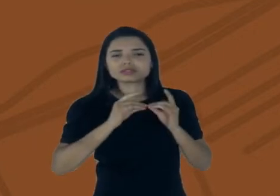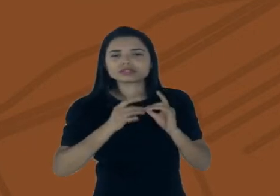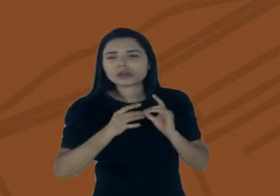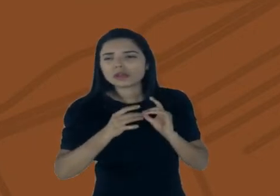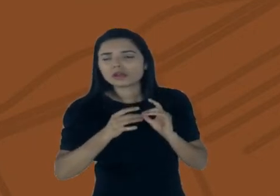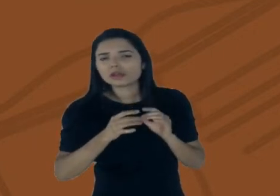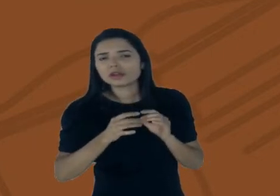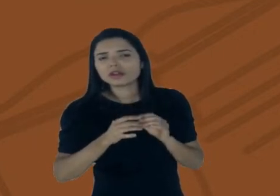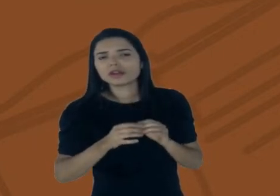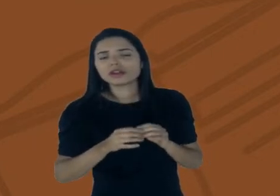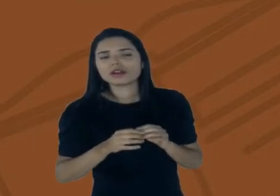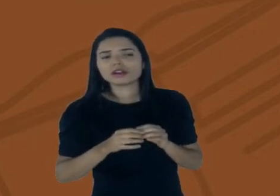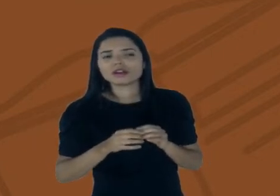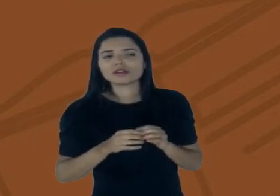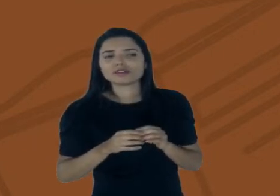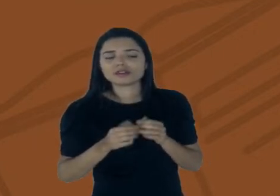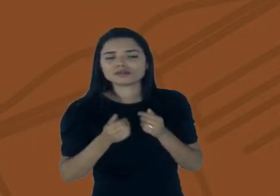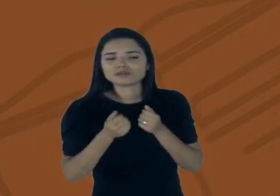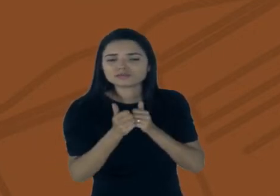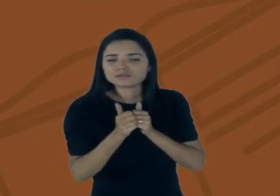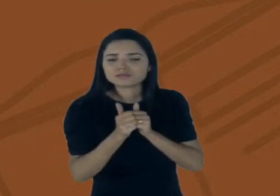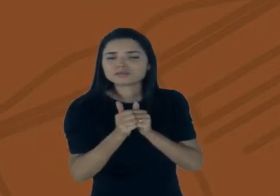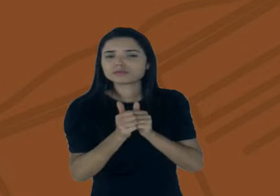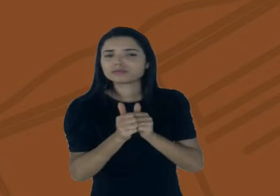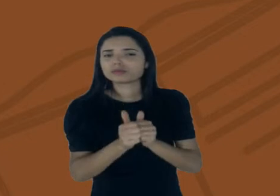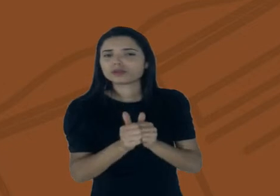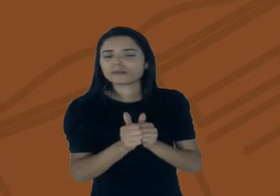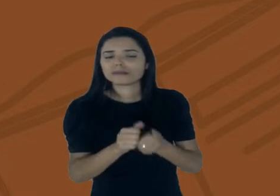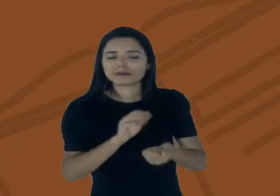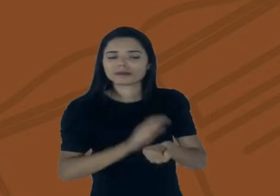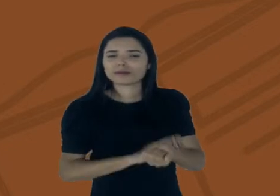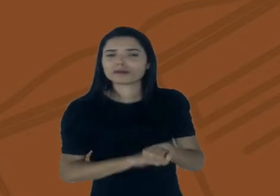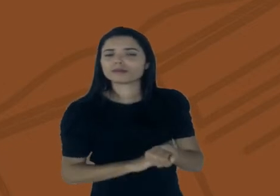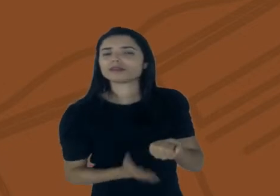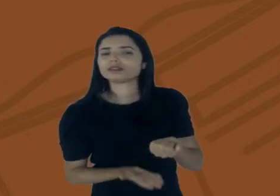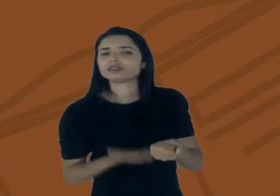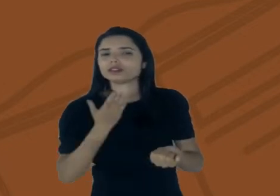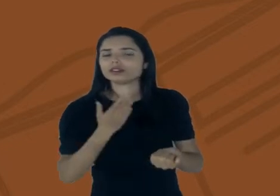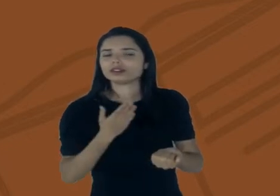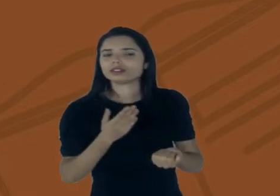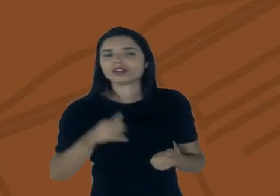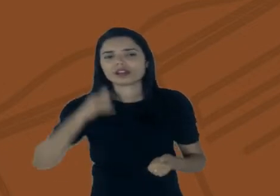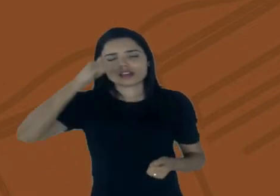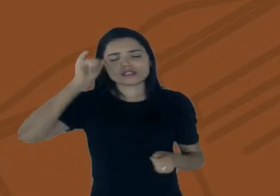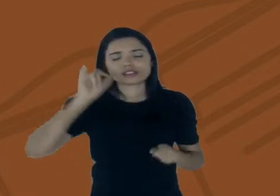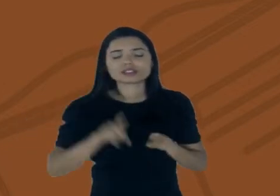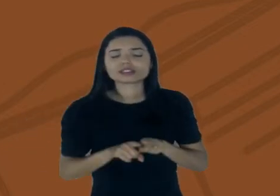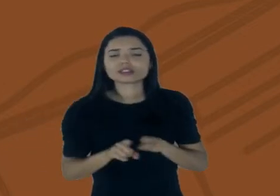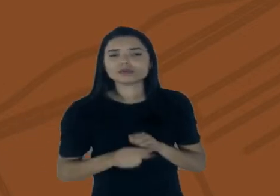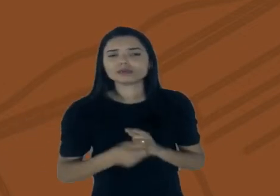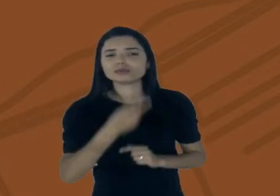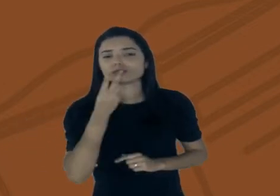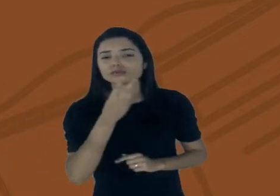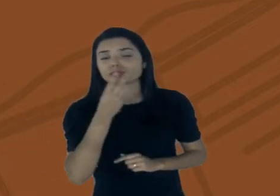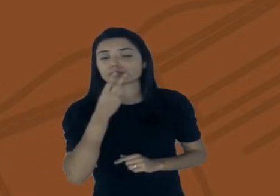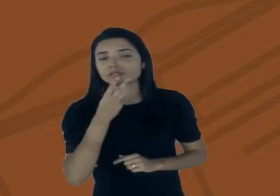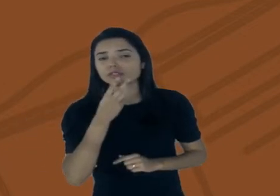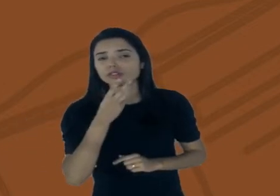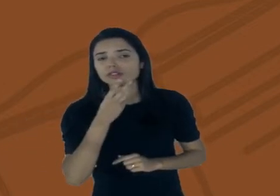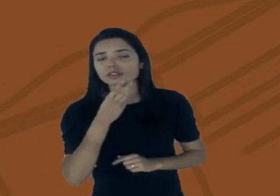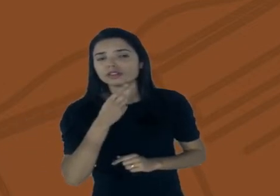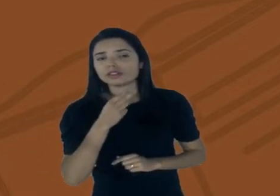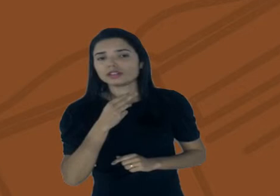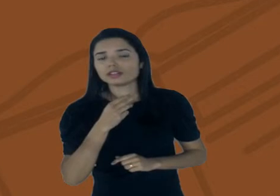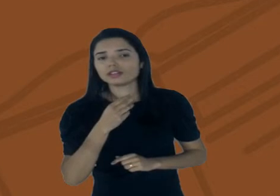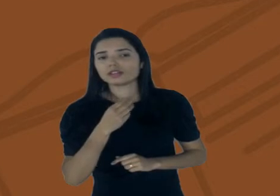induz o aumento da pressão arterial. Evitar o tabagismo e moderar no consumo de álcool. Vejam, moderar no